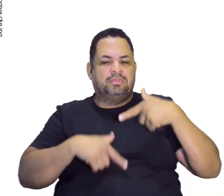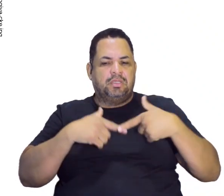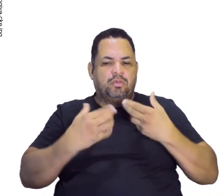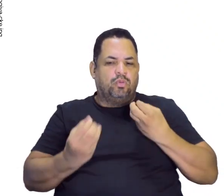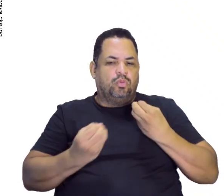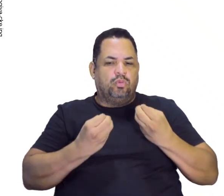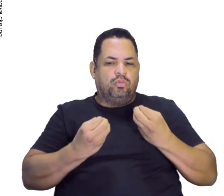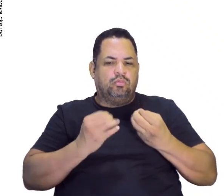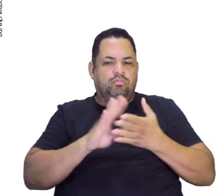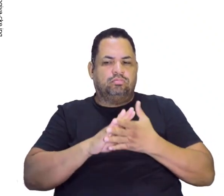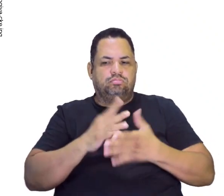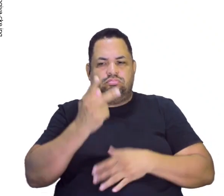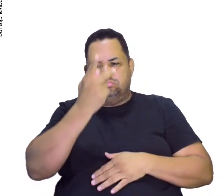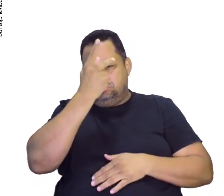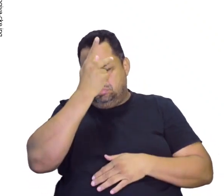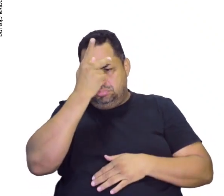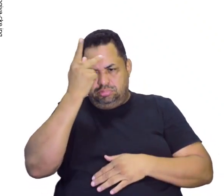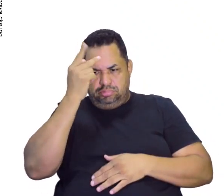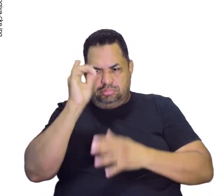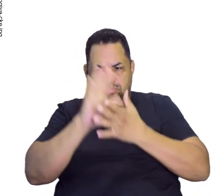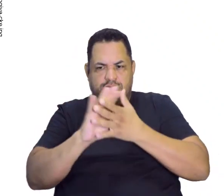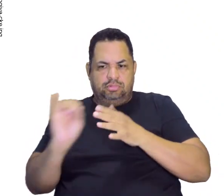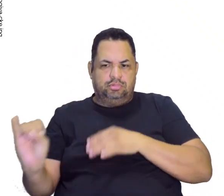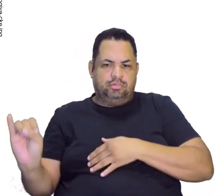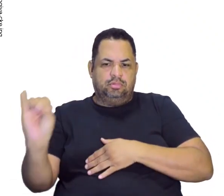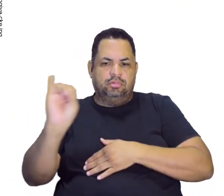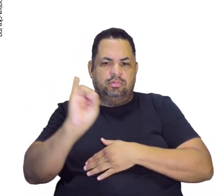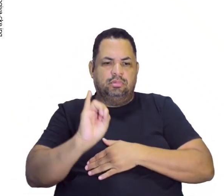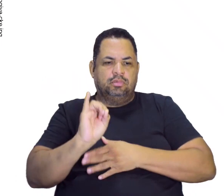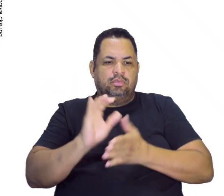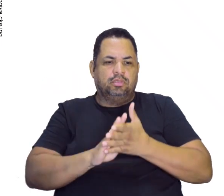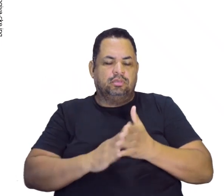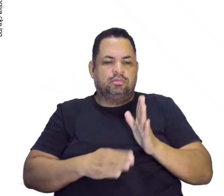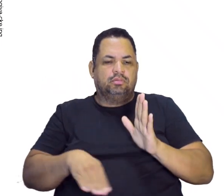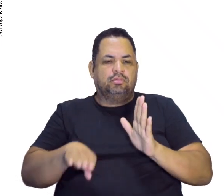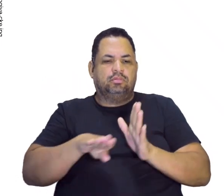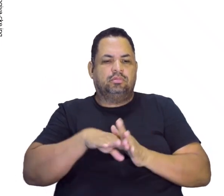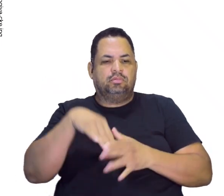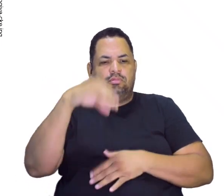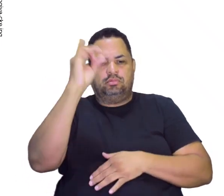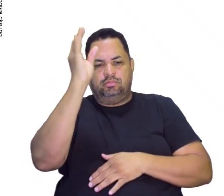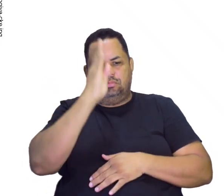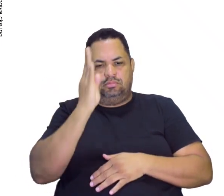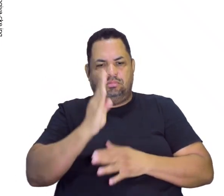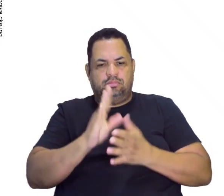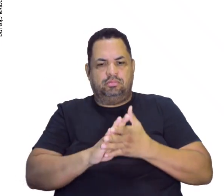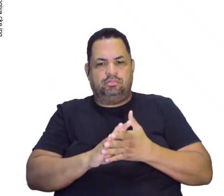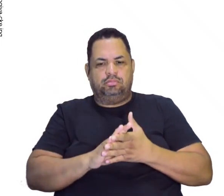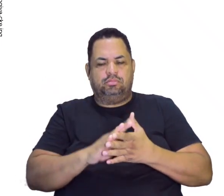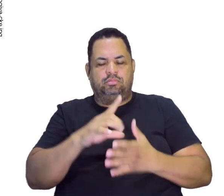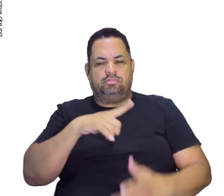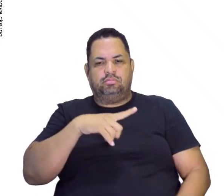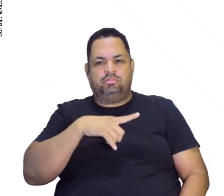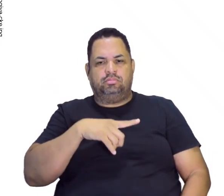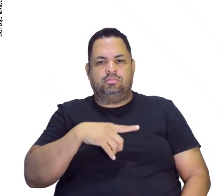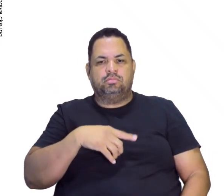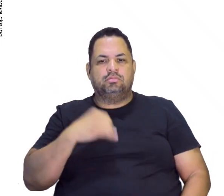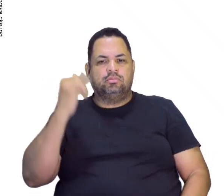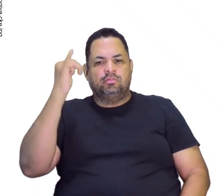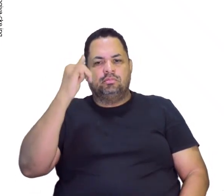trabalho às quais Os migrantes estavam submetidos tem pessoas de fora né